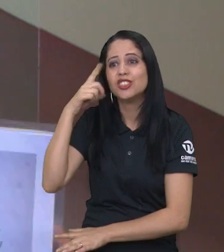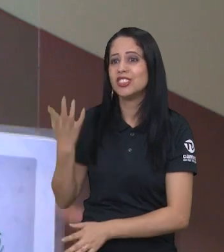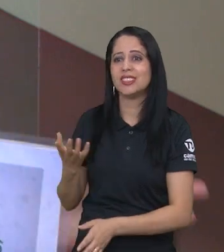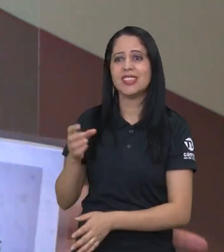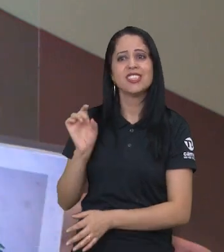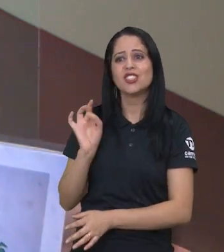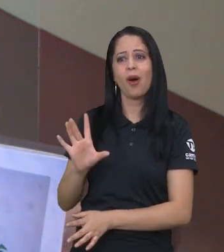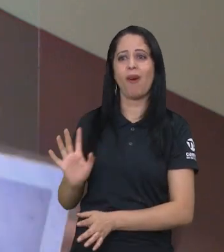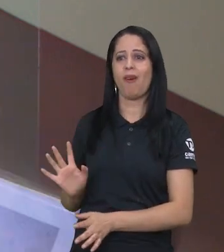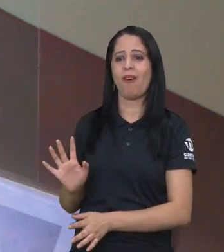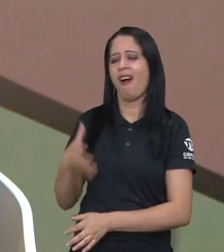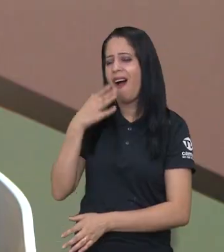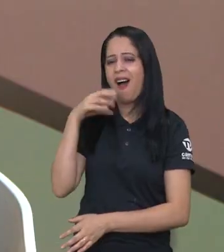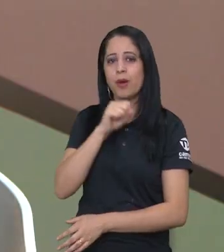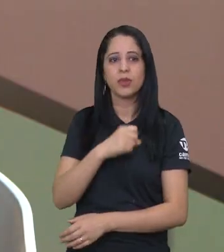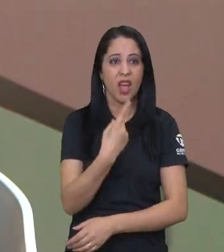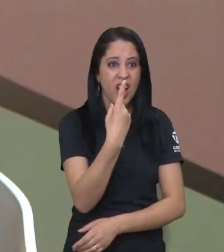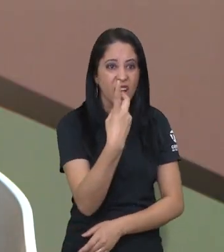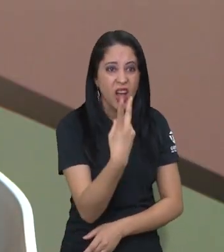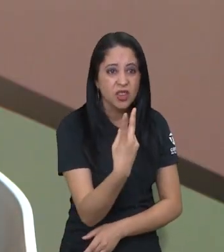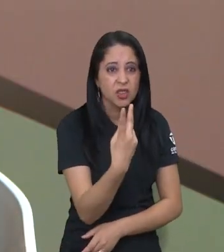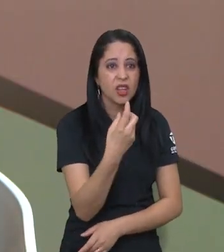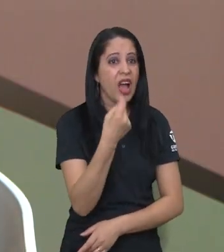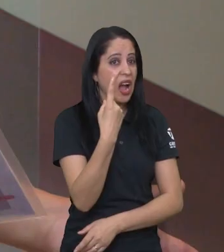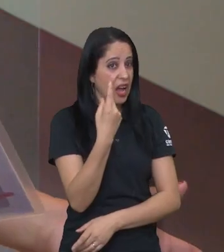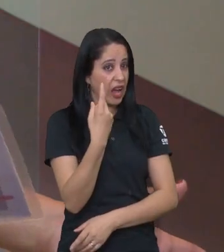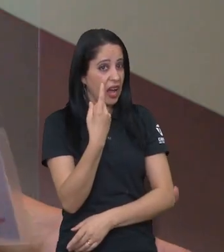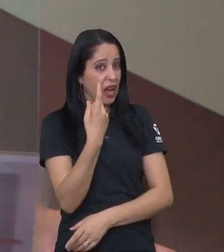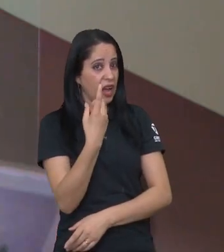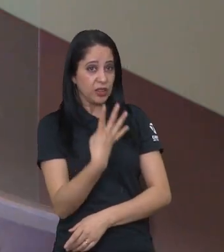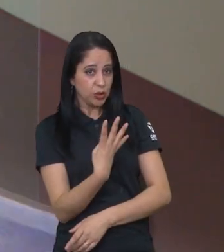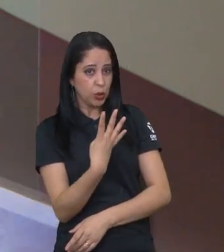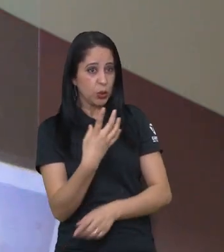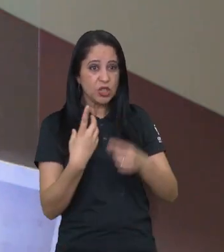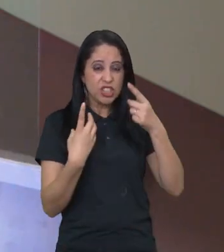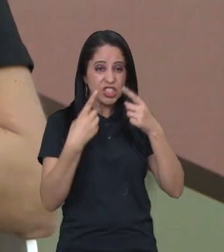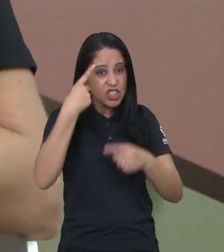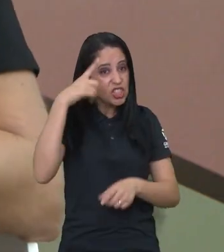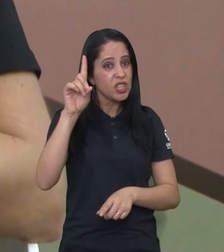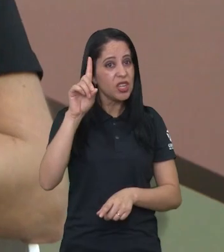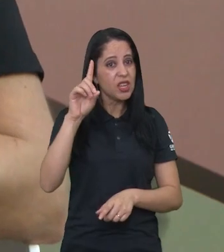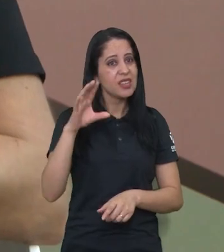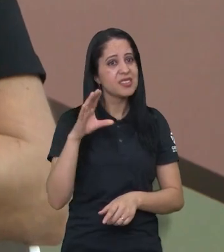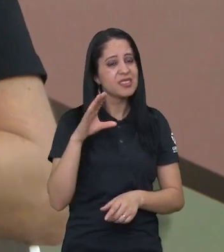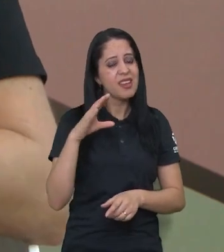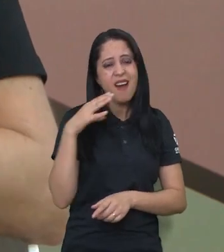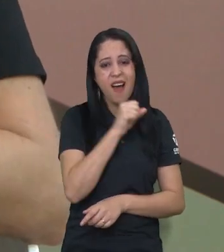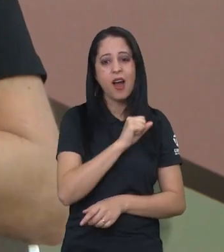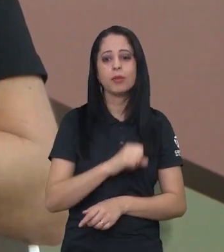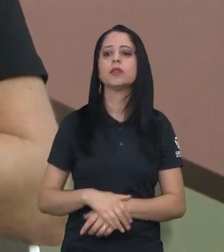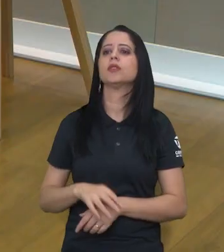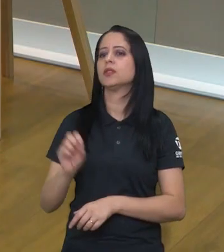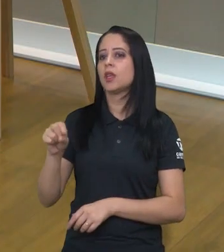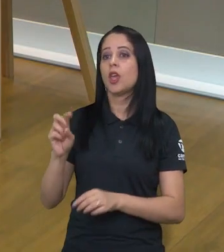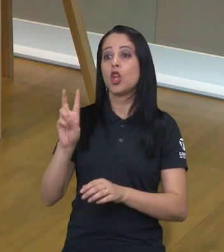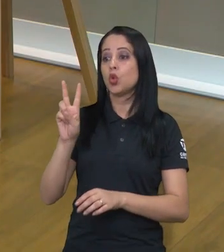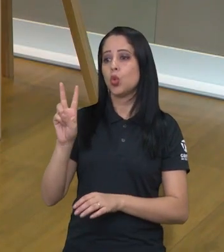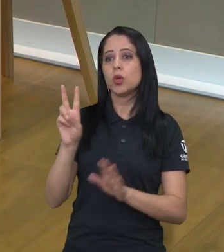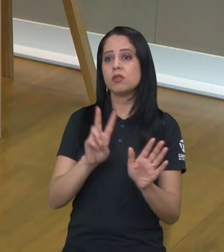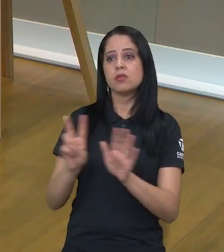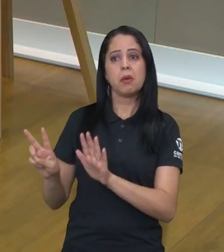nada. 14 dias? 14 dias, 15, menos de um máximo, mês. Muito menos de um mês. 2 semanas. 2 semanas.